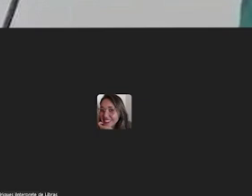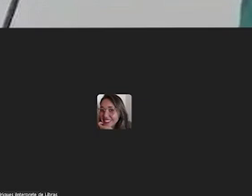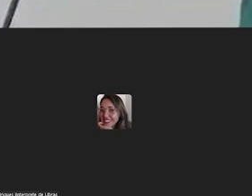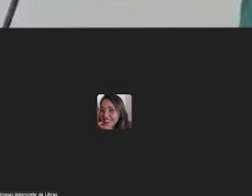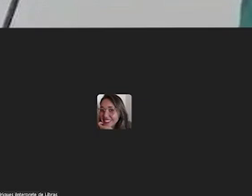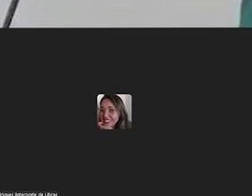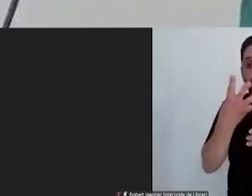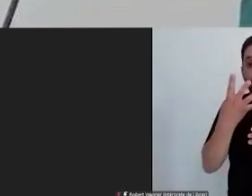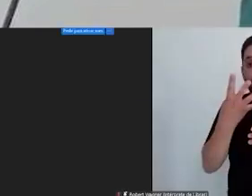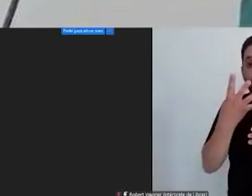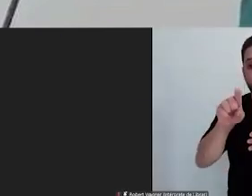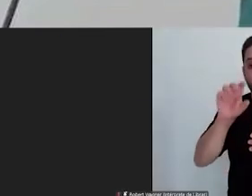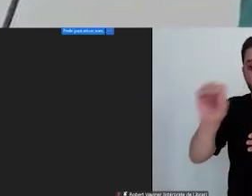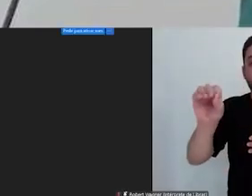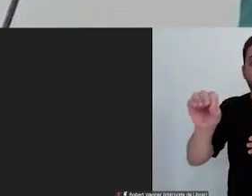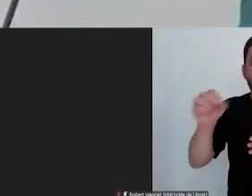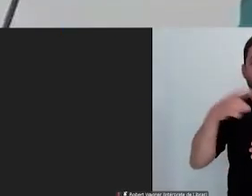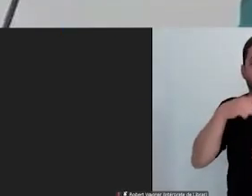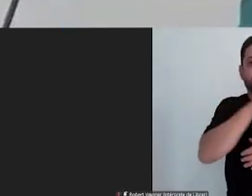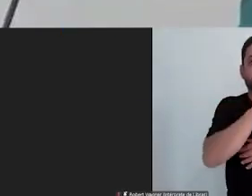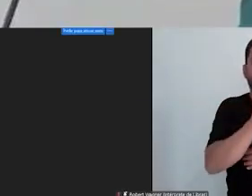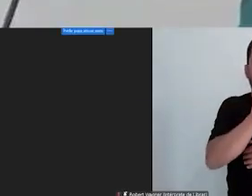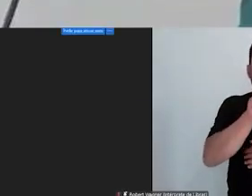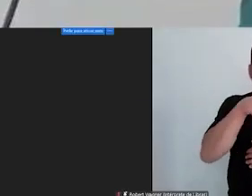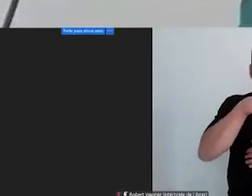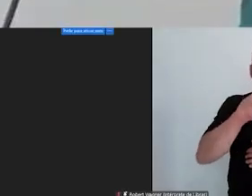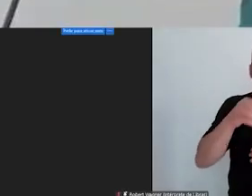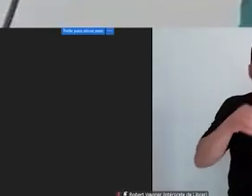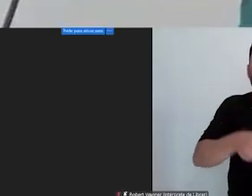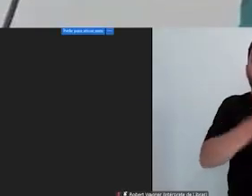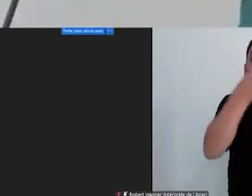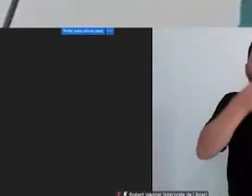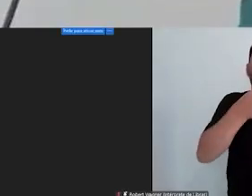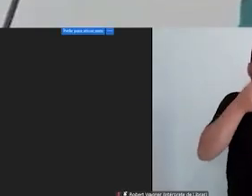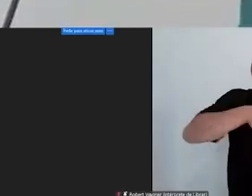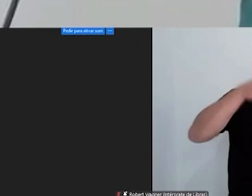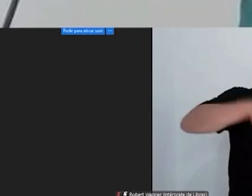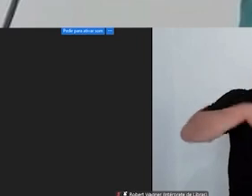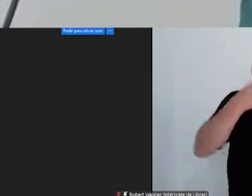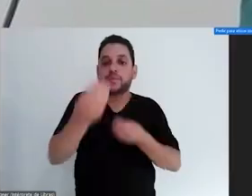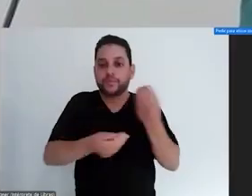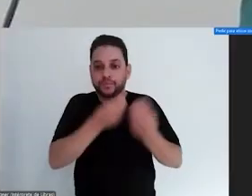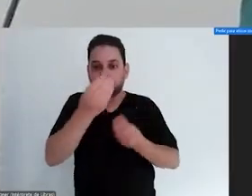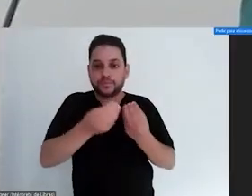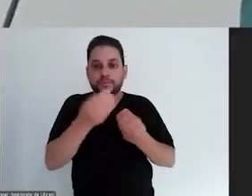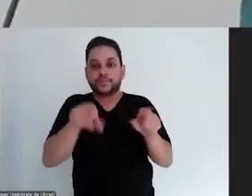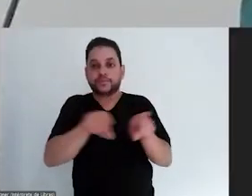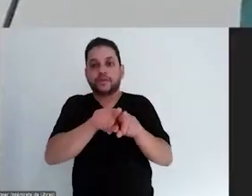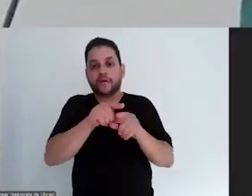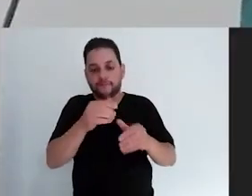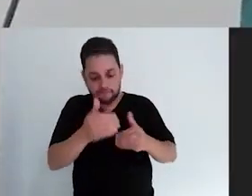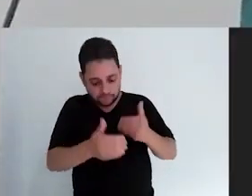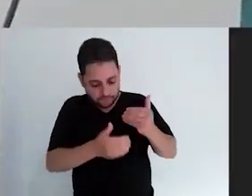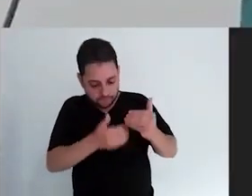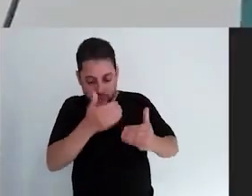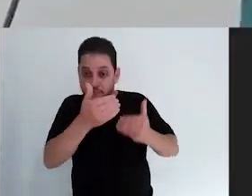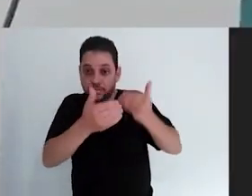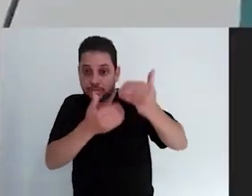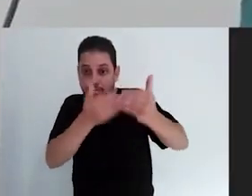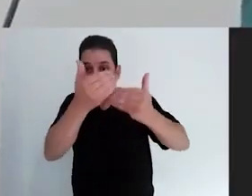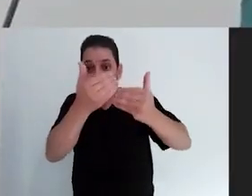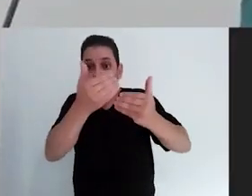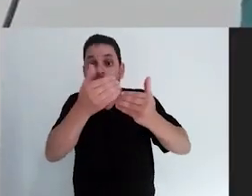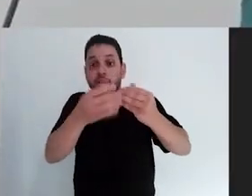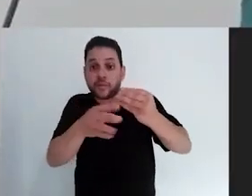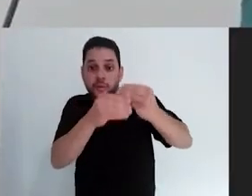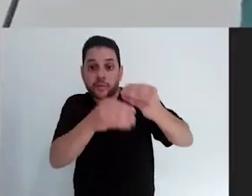Bruno apresentou como foi o projeto piloto e como está se concretizando, se implementando a Justiça